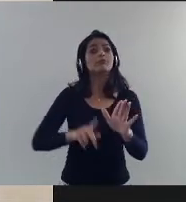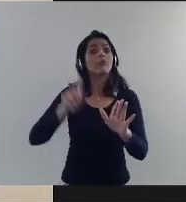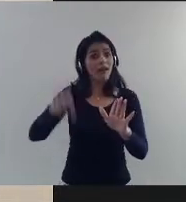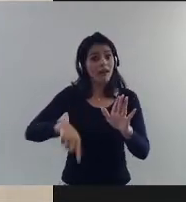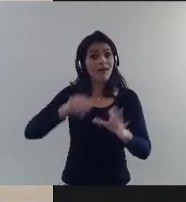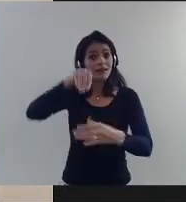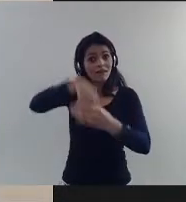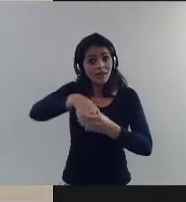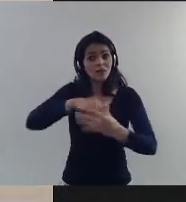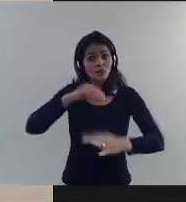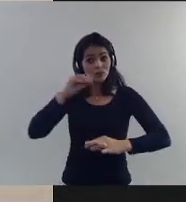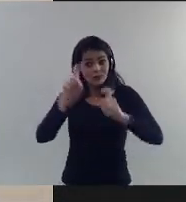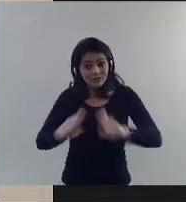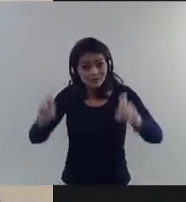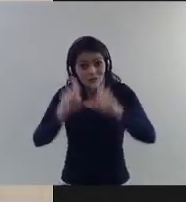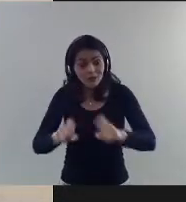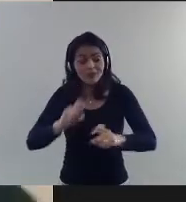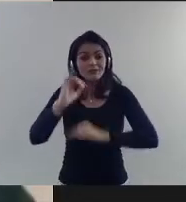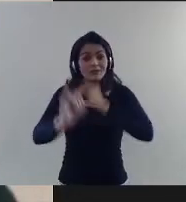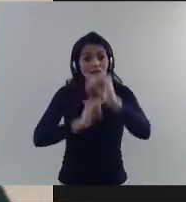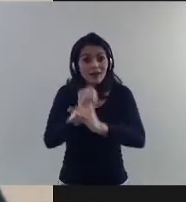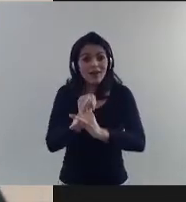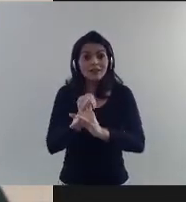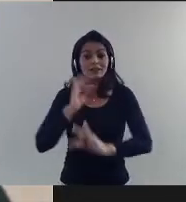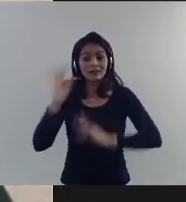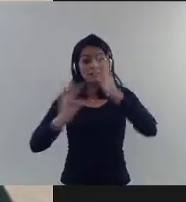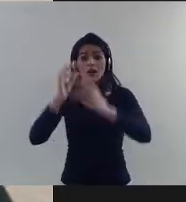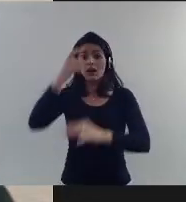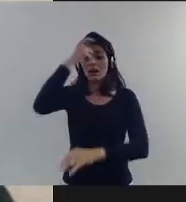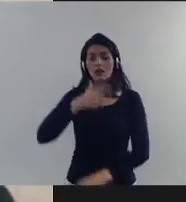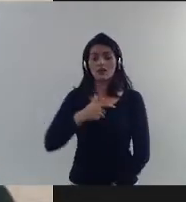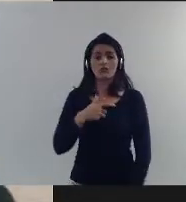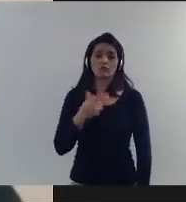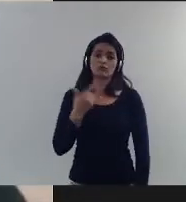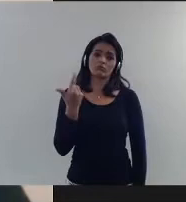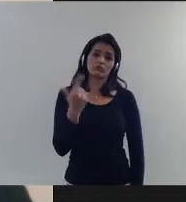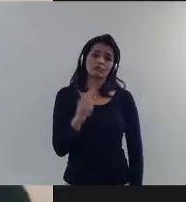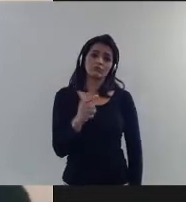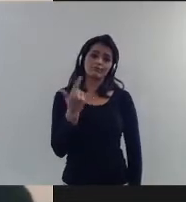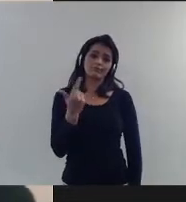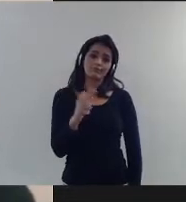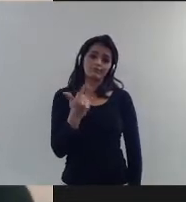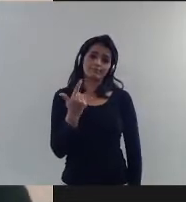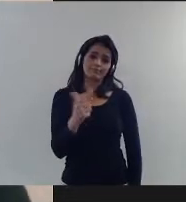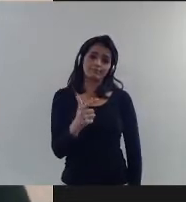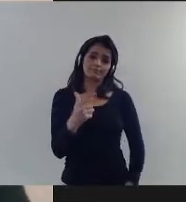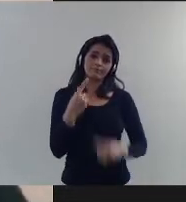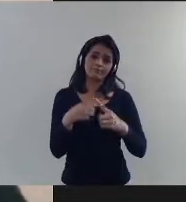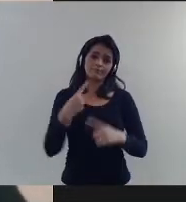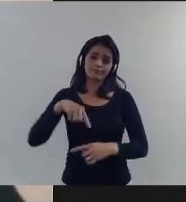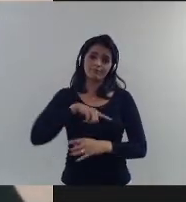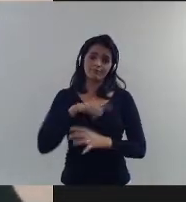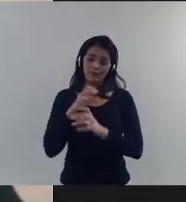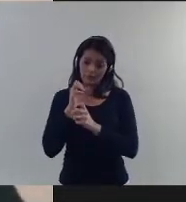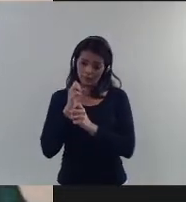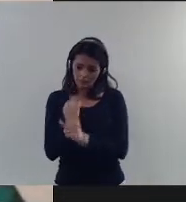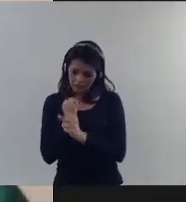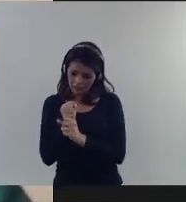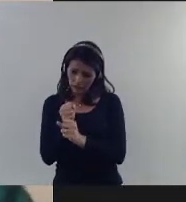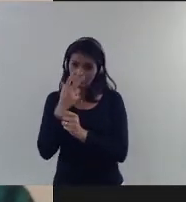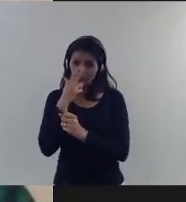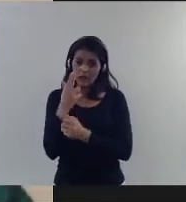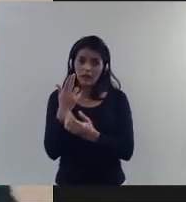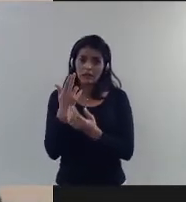funcional tecnológica, e eu não tenho, doutor. Porque a gente ainda está presa nessa condição de